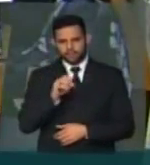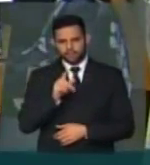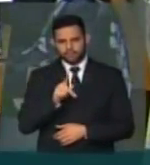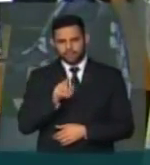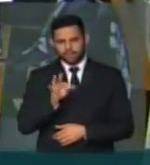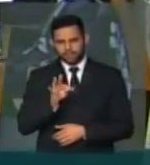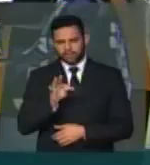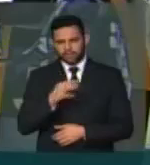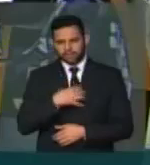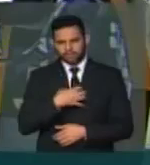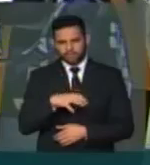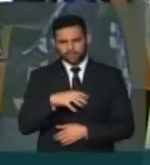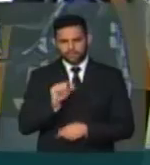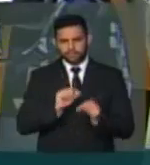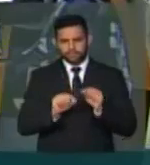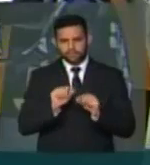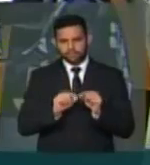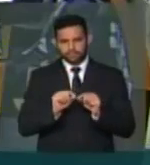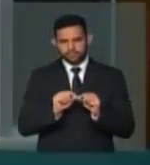da Bahia,